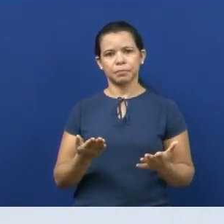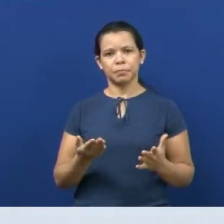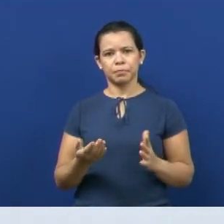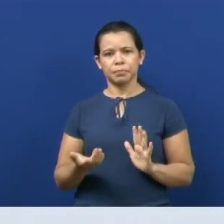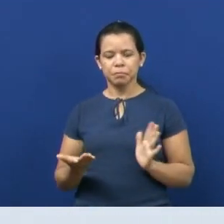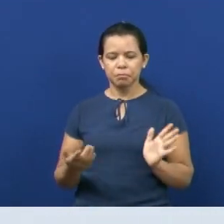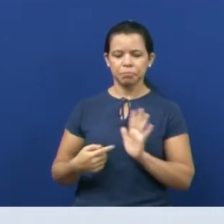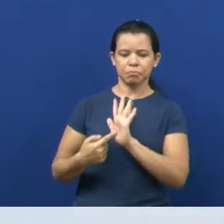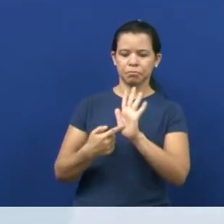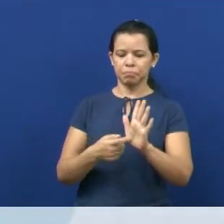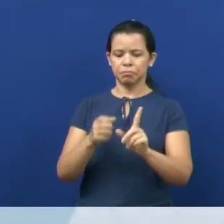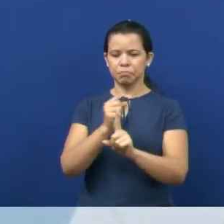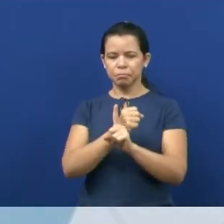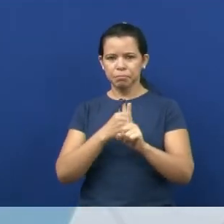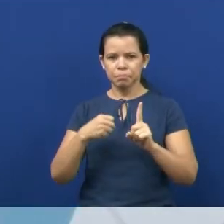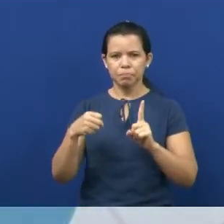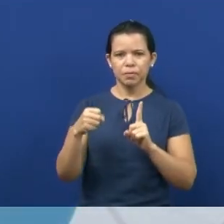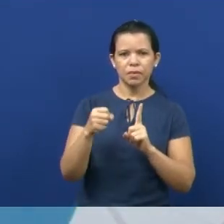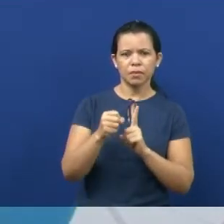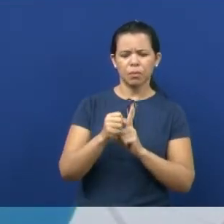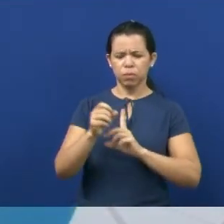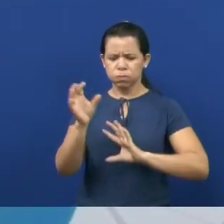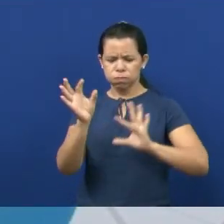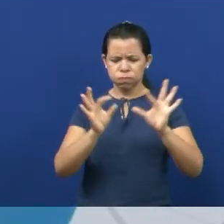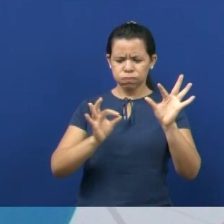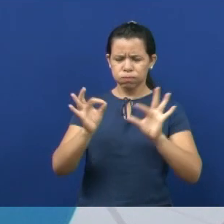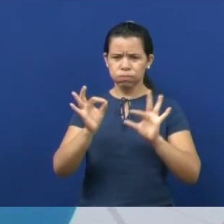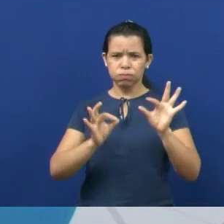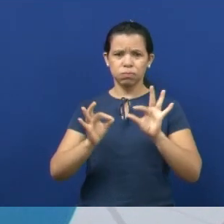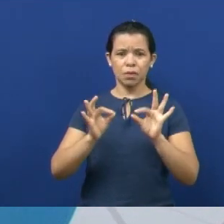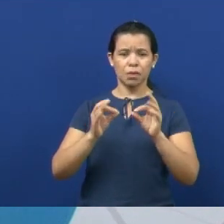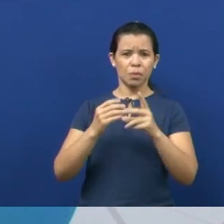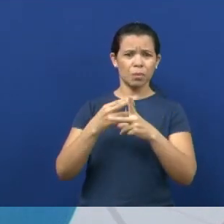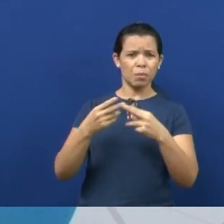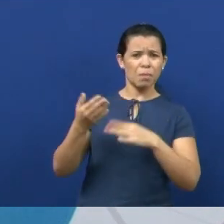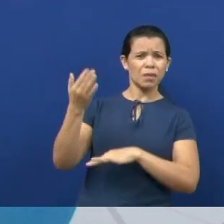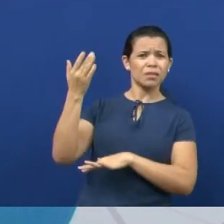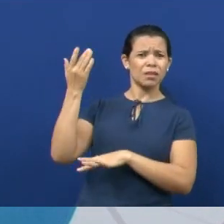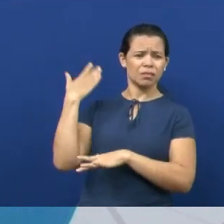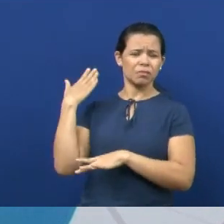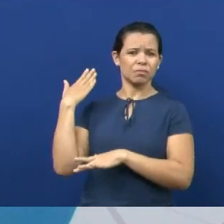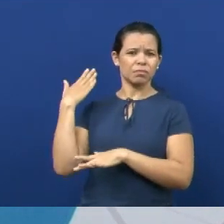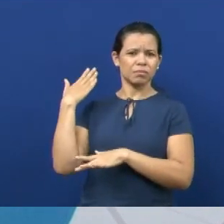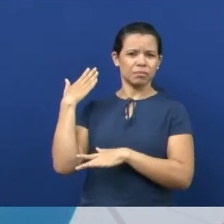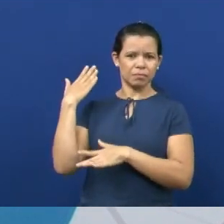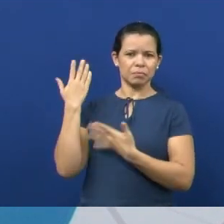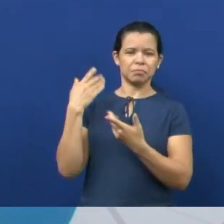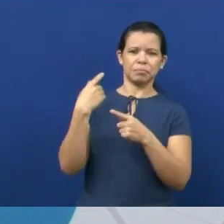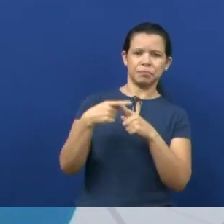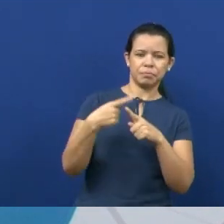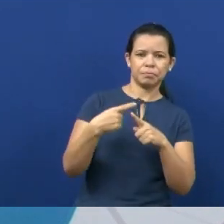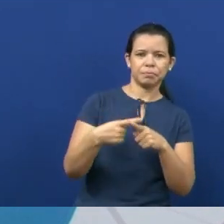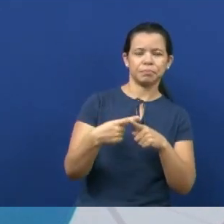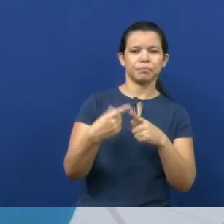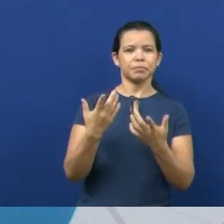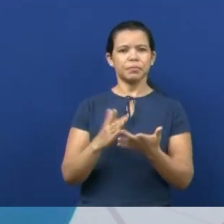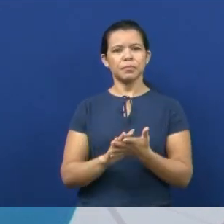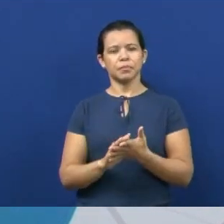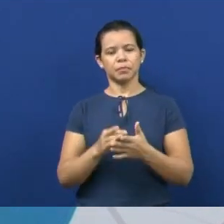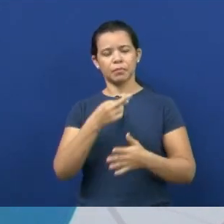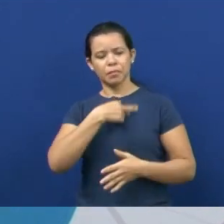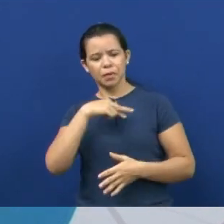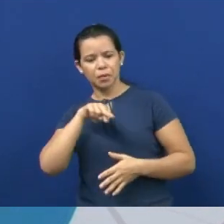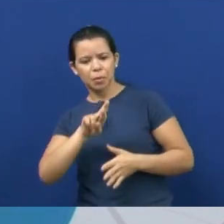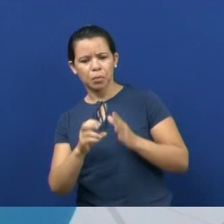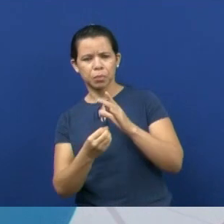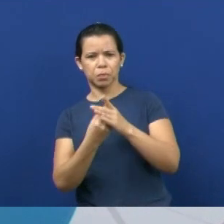essa roupagem com aspectos do passado. Porque as religiões, elas não se formam agora, elas têm uma